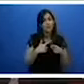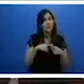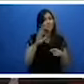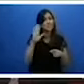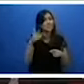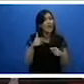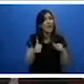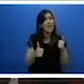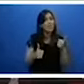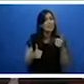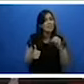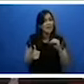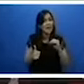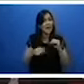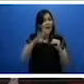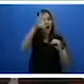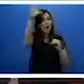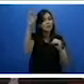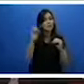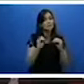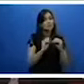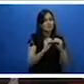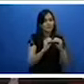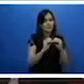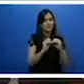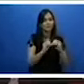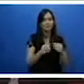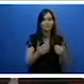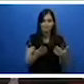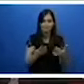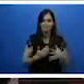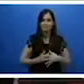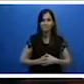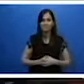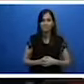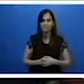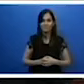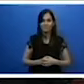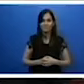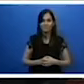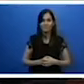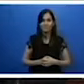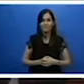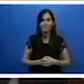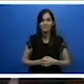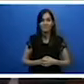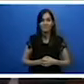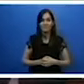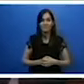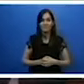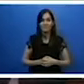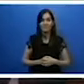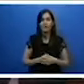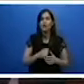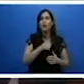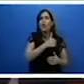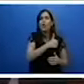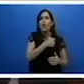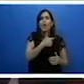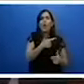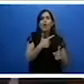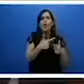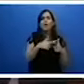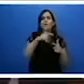zero do 10. Então, como aqui tem um zero e aqui tem outro, ele fica com 2, tá bom? E assim com todos, olha.